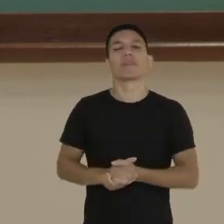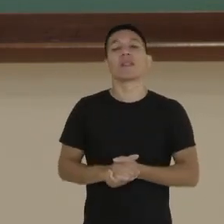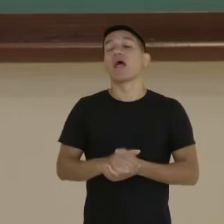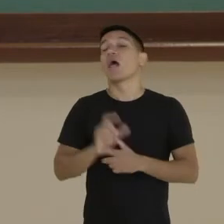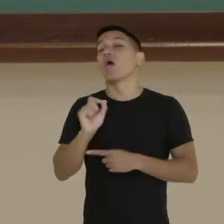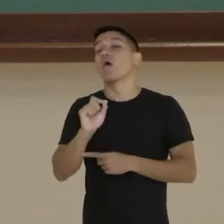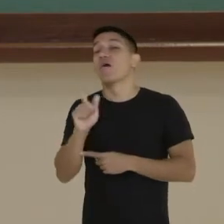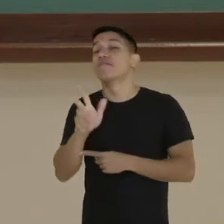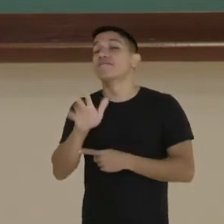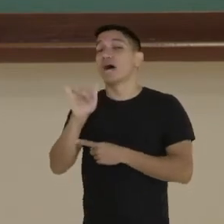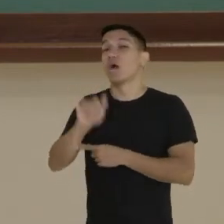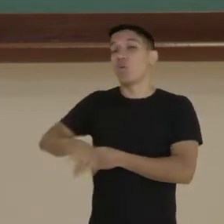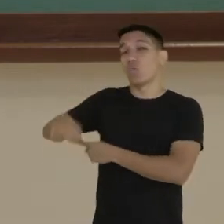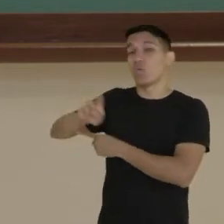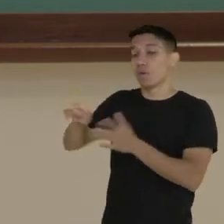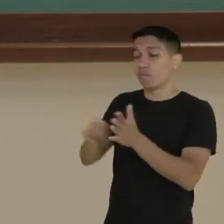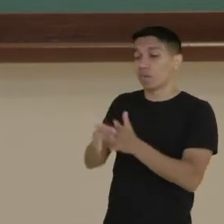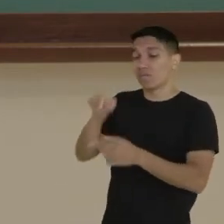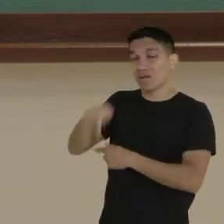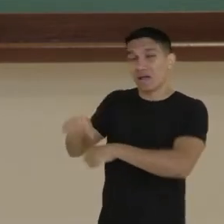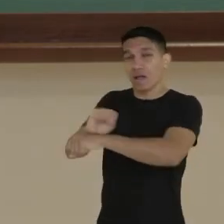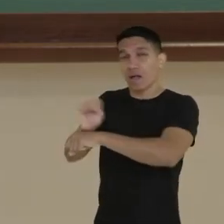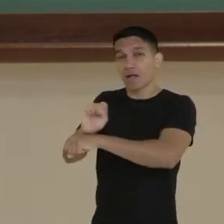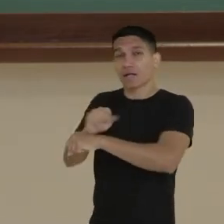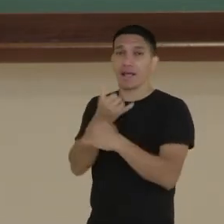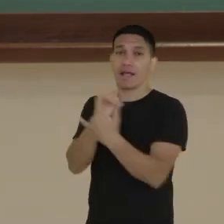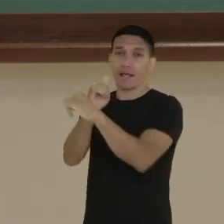de utilizar veículos elétricos.